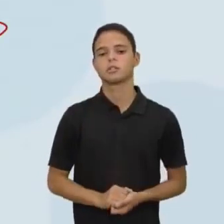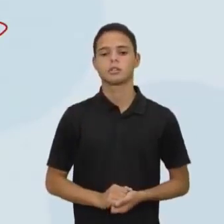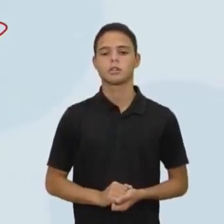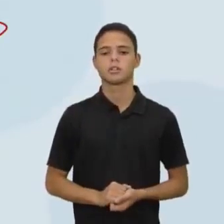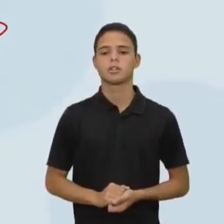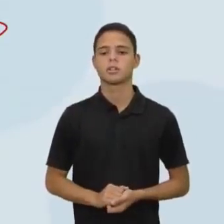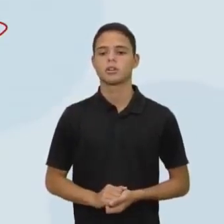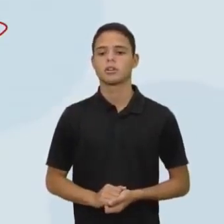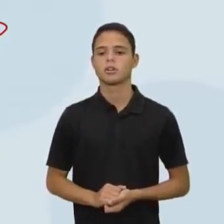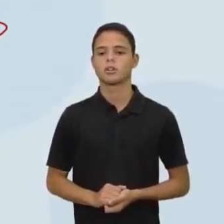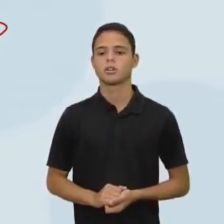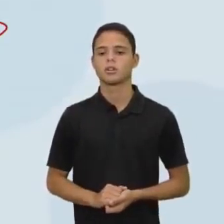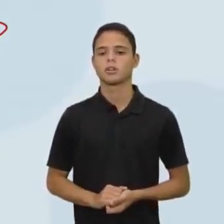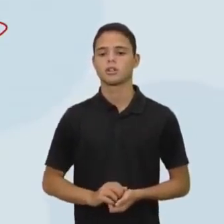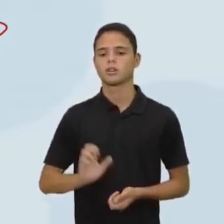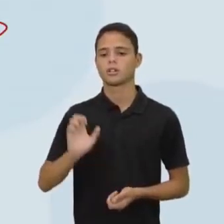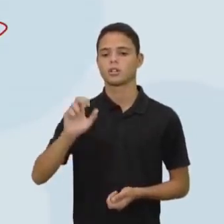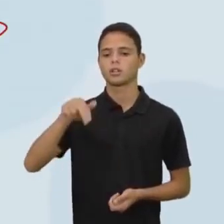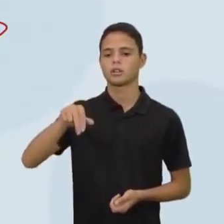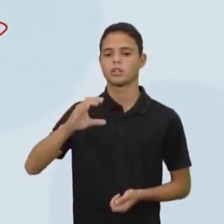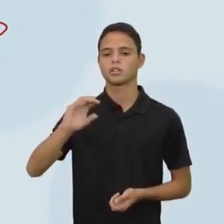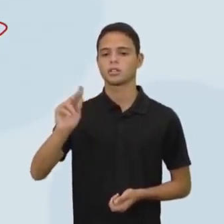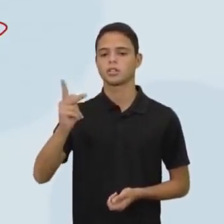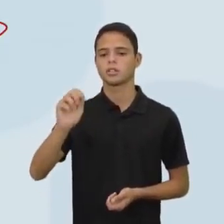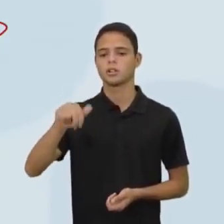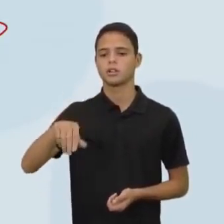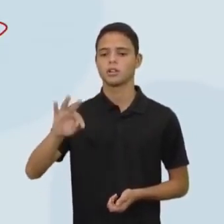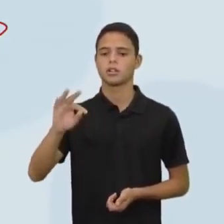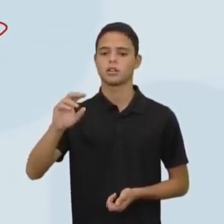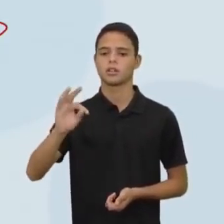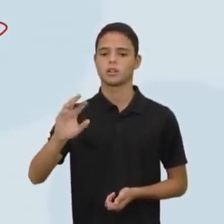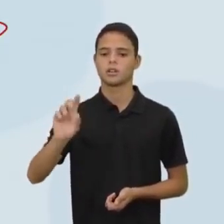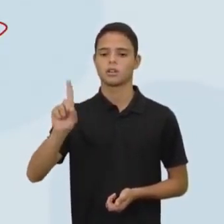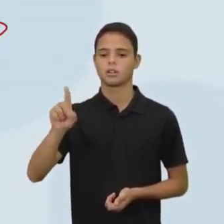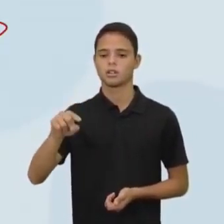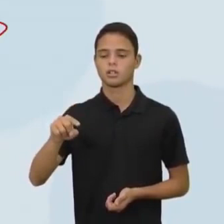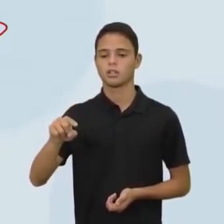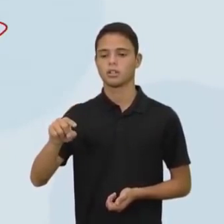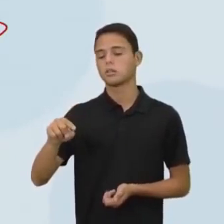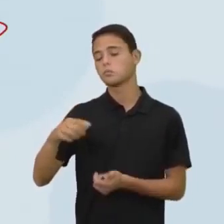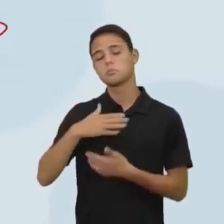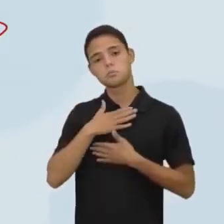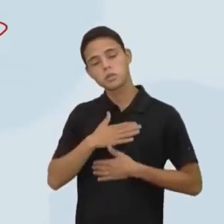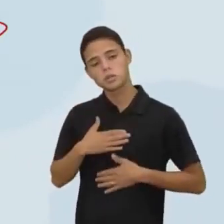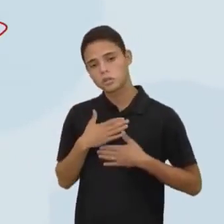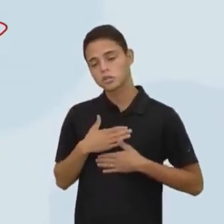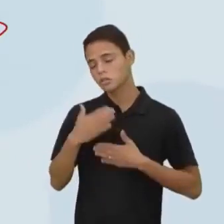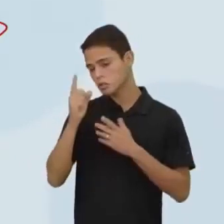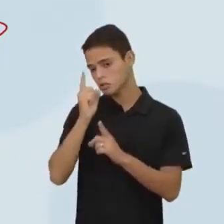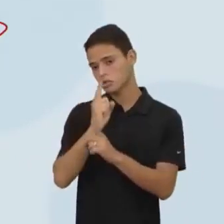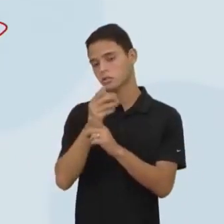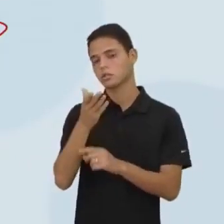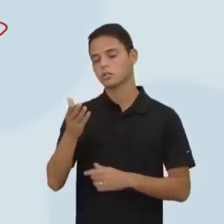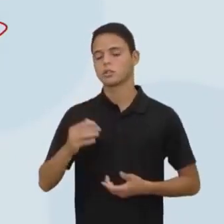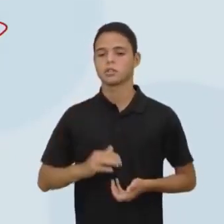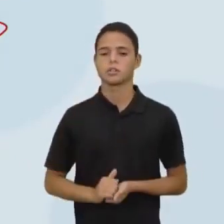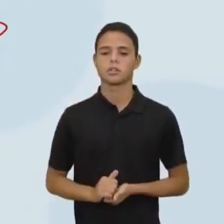E enchanté, que significa muito prazer.